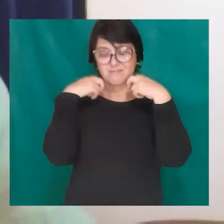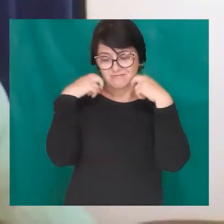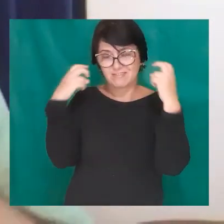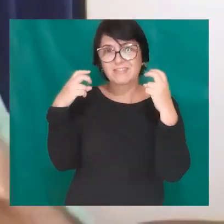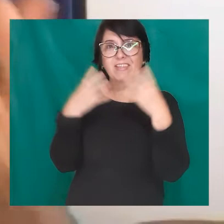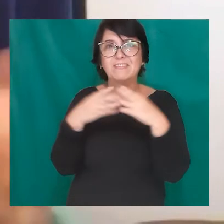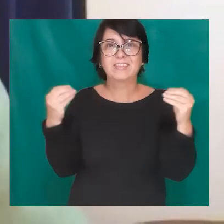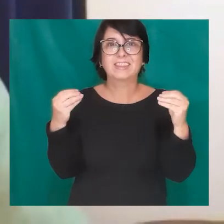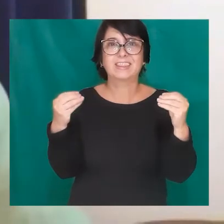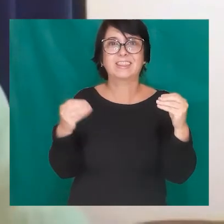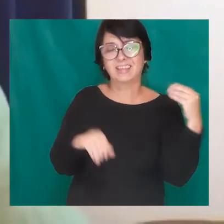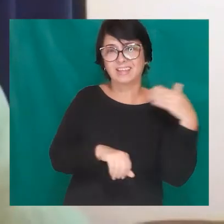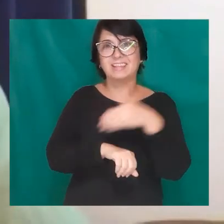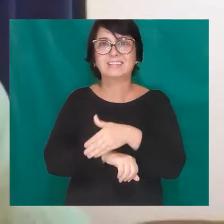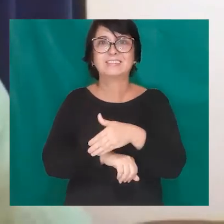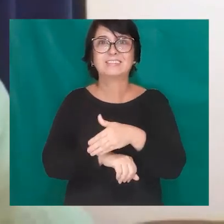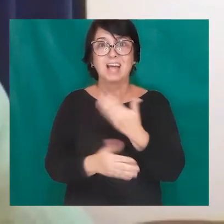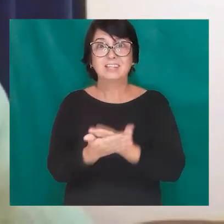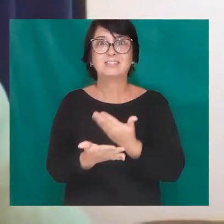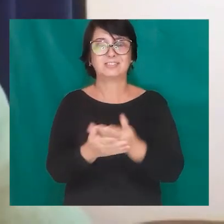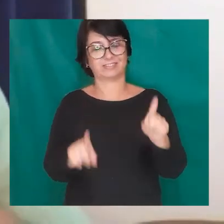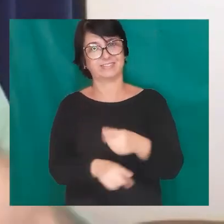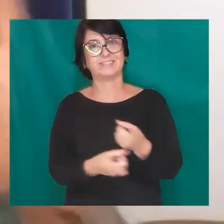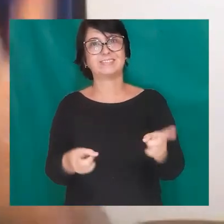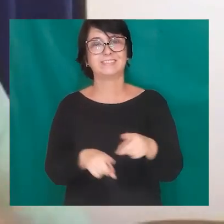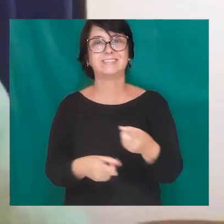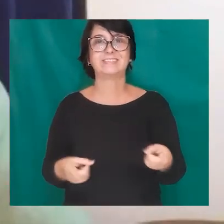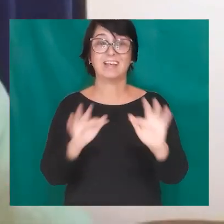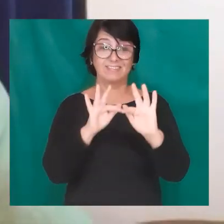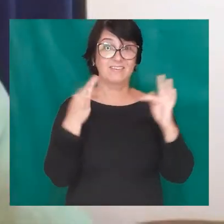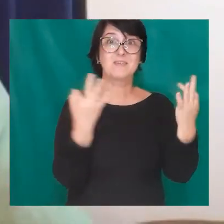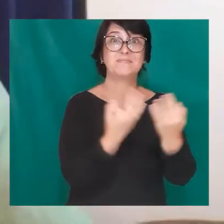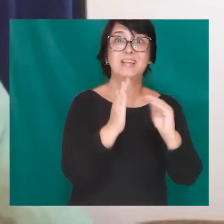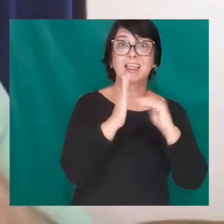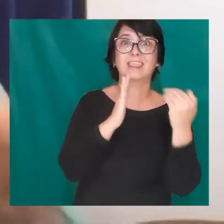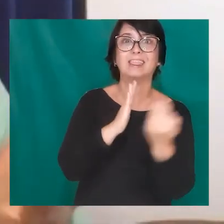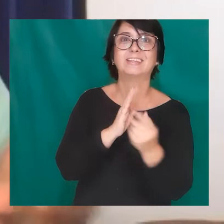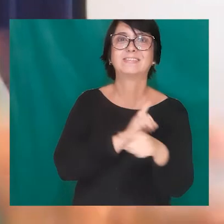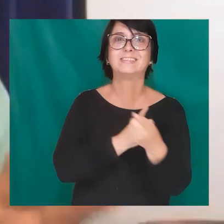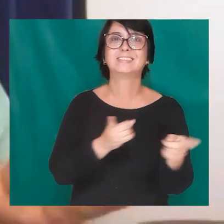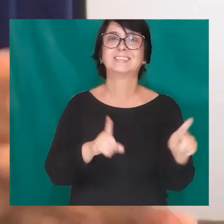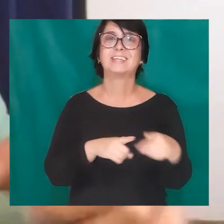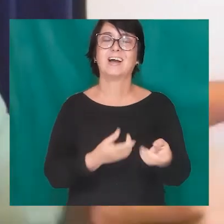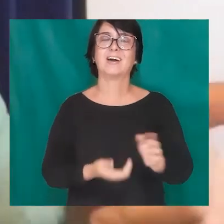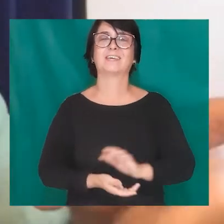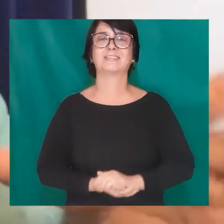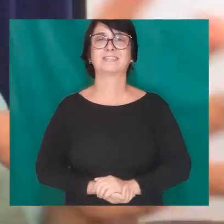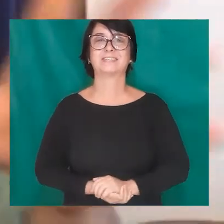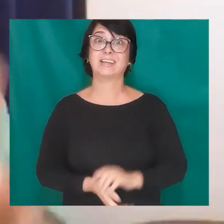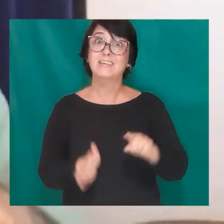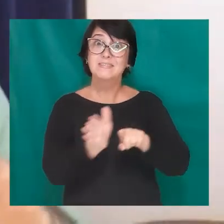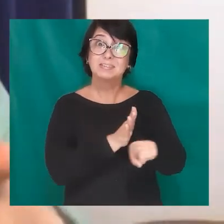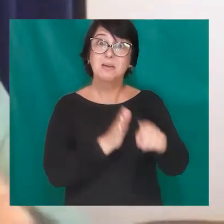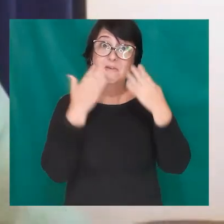soltar, né? A entrar assim, de cabeça no meio da música, já que a nossa família é toda musical. Mas eu ia perguntar se... Eu